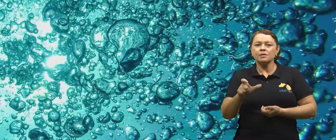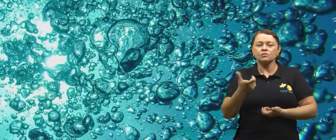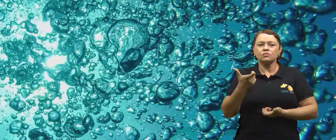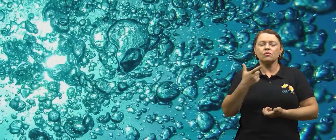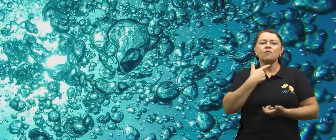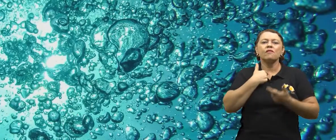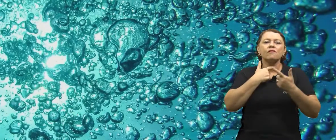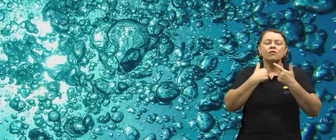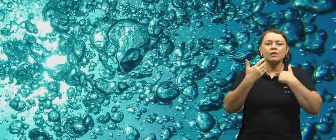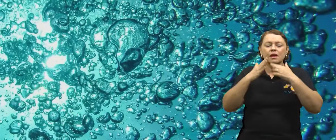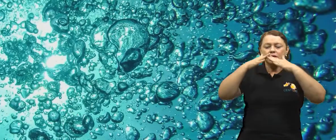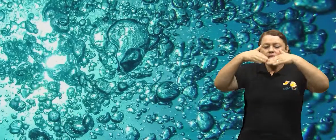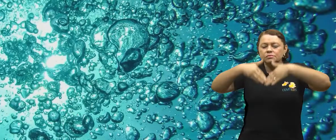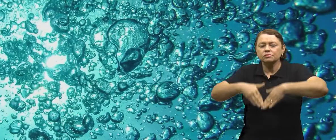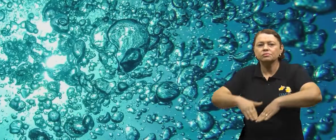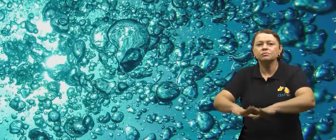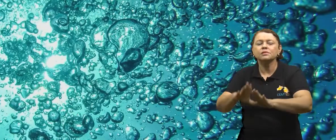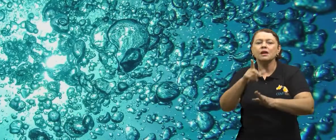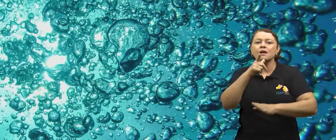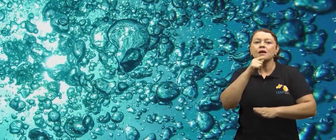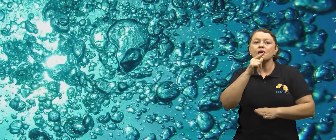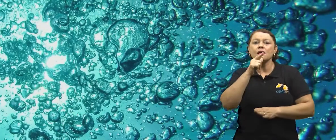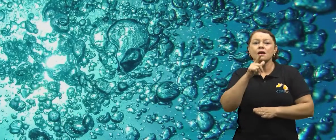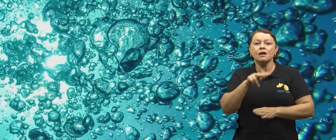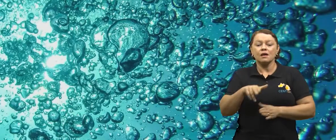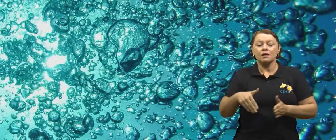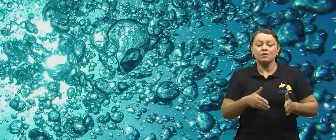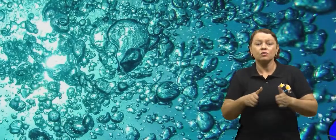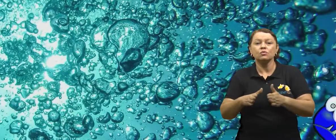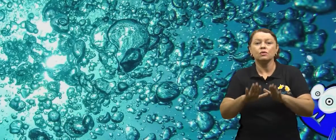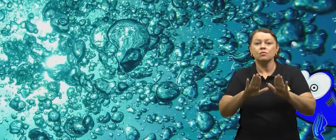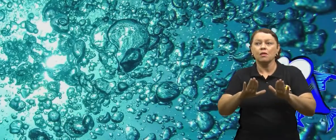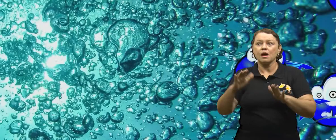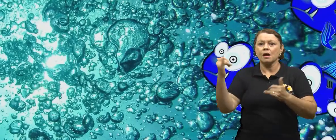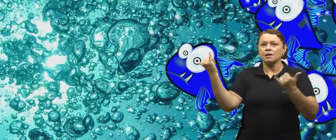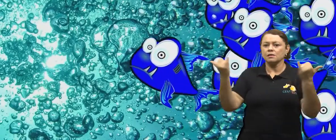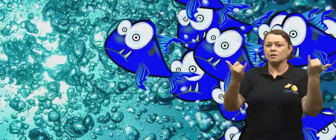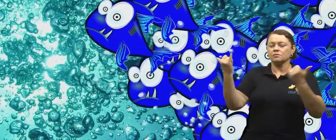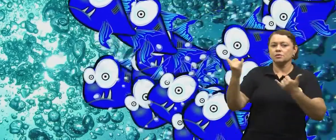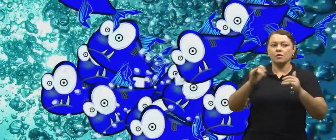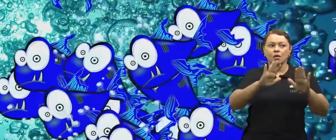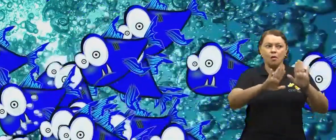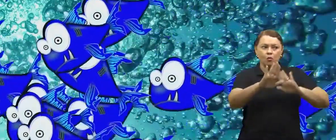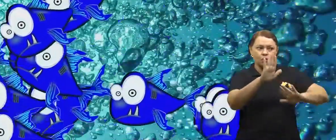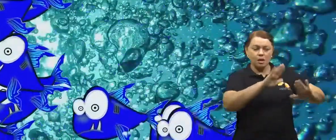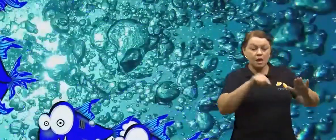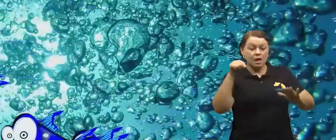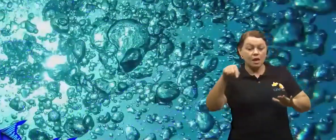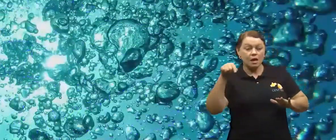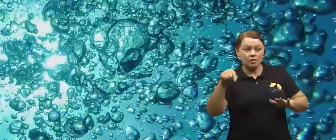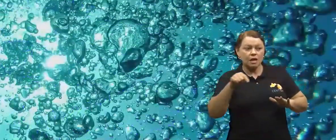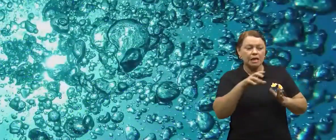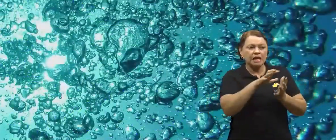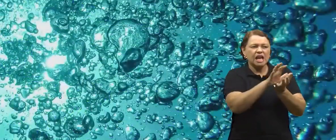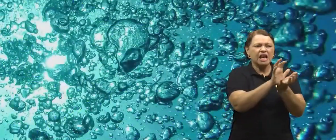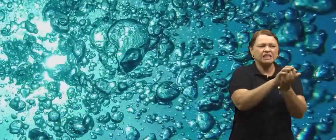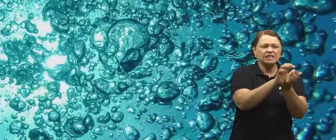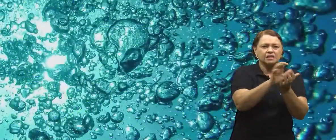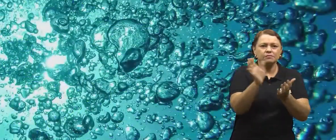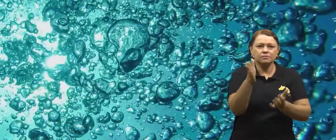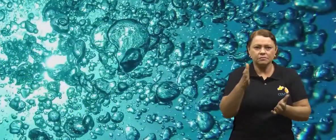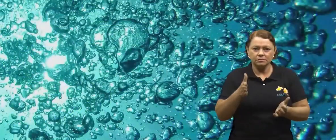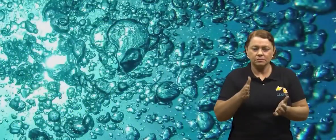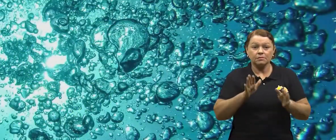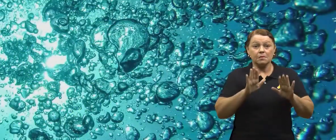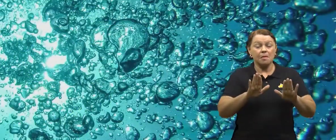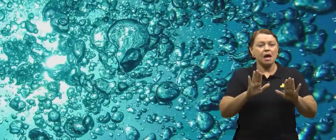rio, porém, ela lembra de ter ouvido que aquele rio é cheio de piranhas. Se ele nunca tivesse